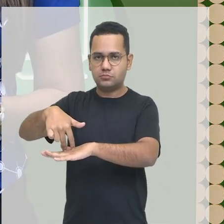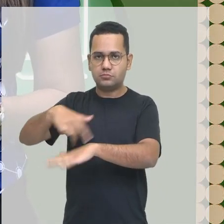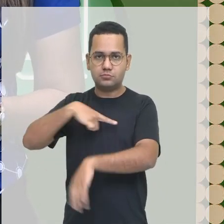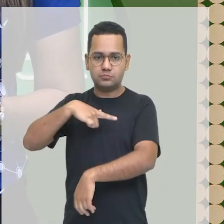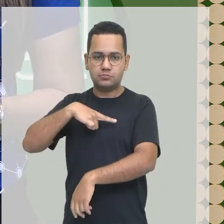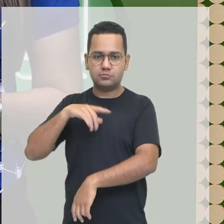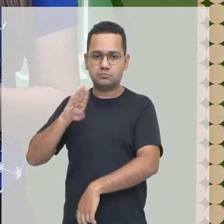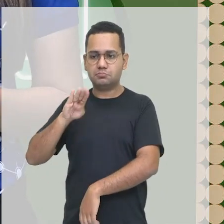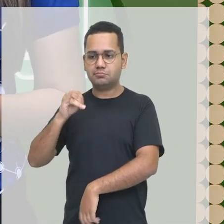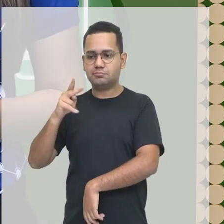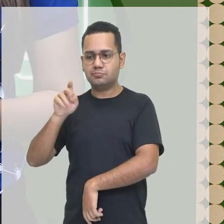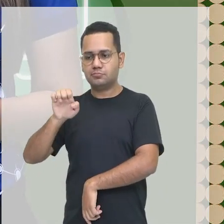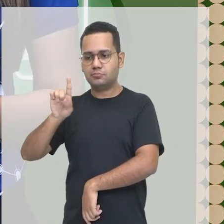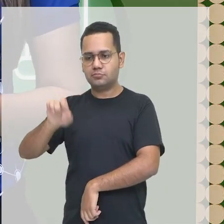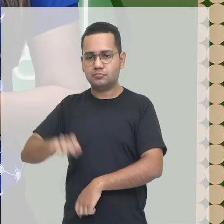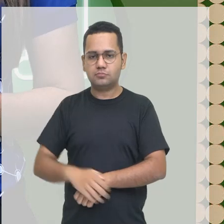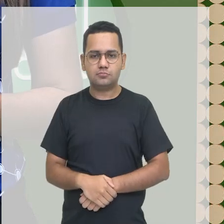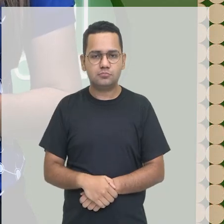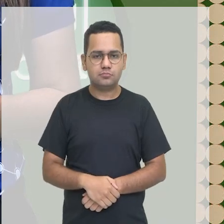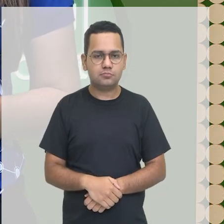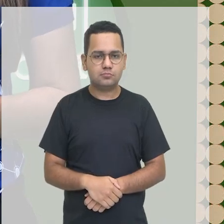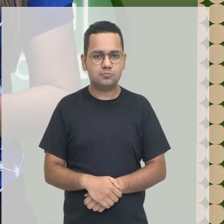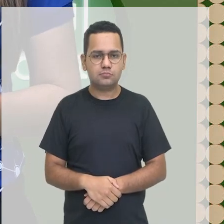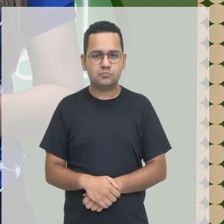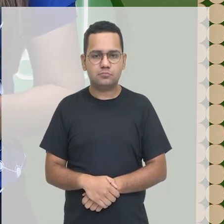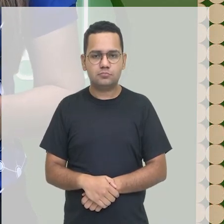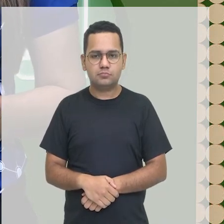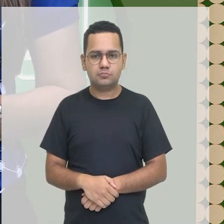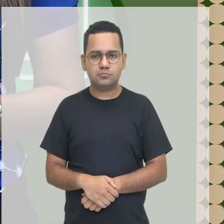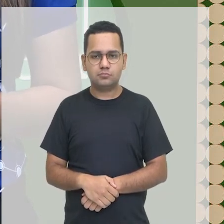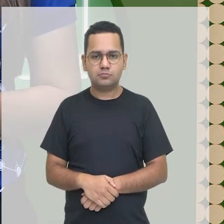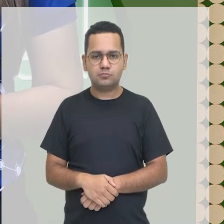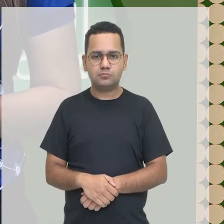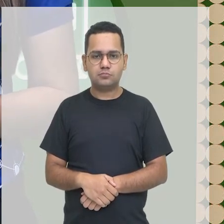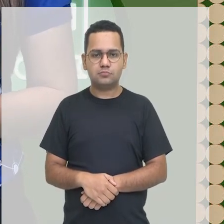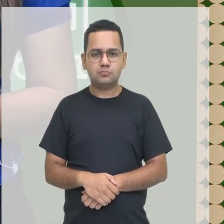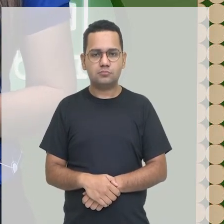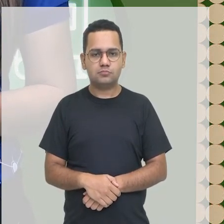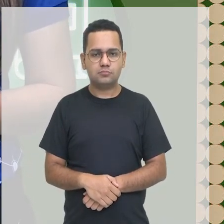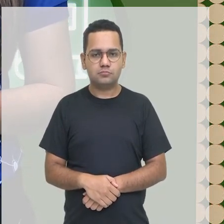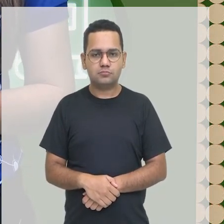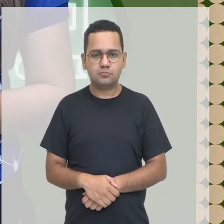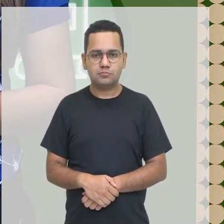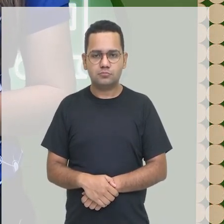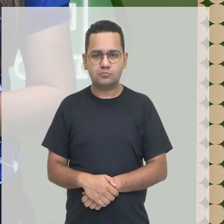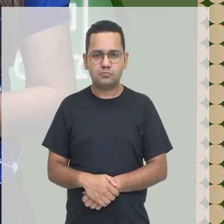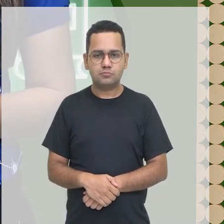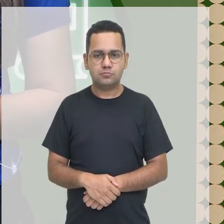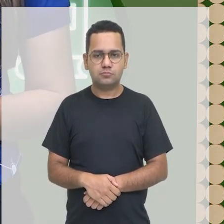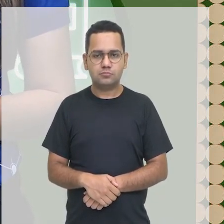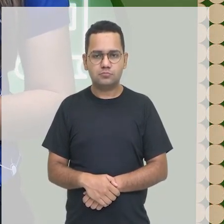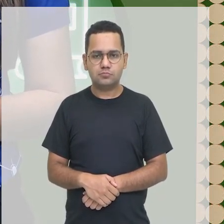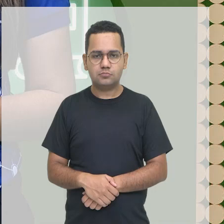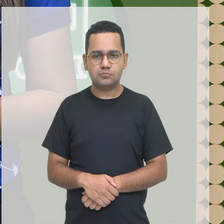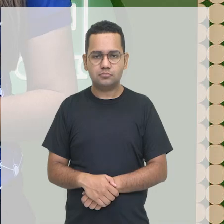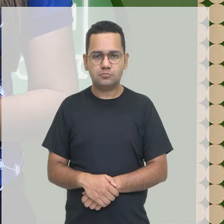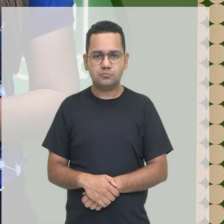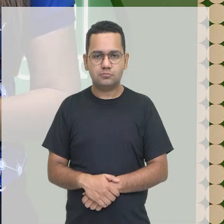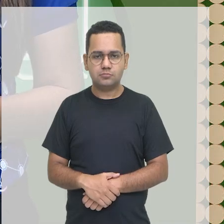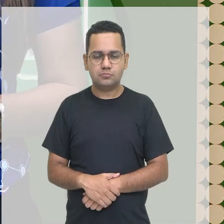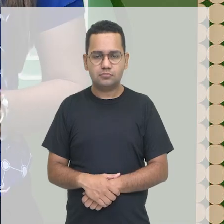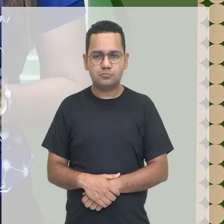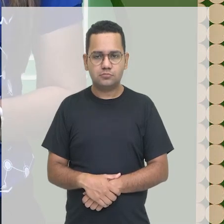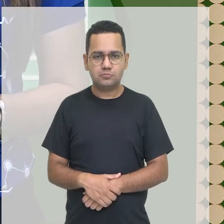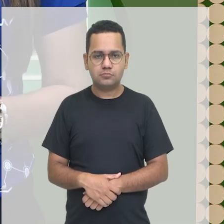bípede, né? Então, nós temos aí essa postura bípede ainda encontrada aqui nesses